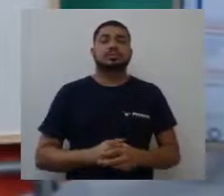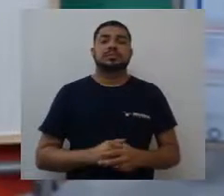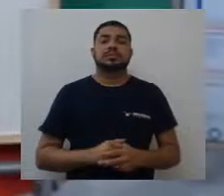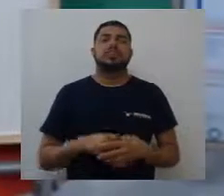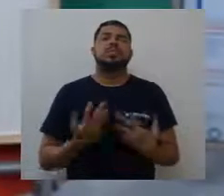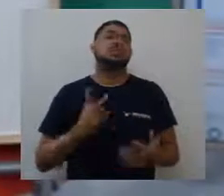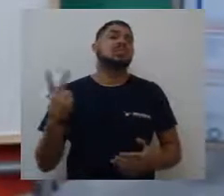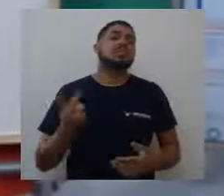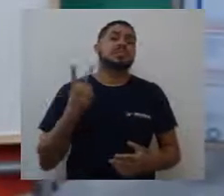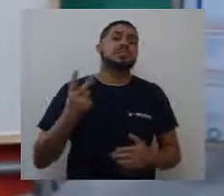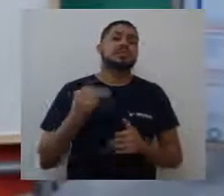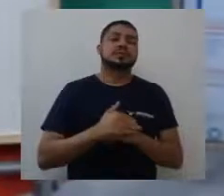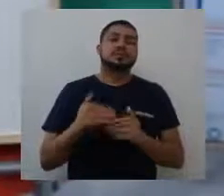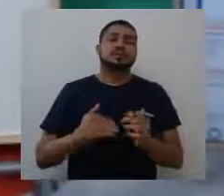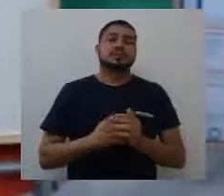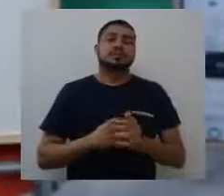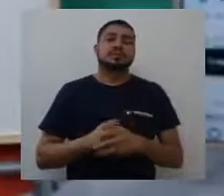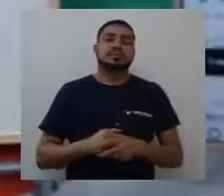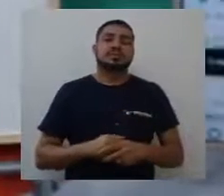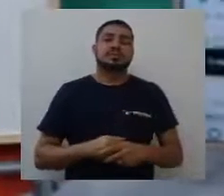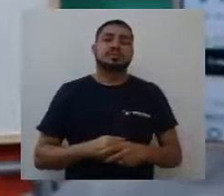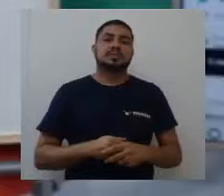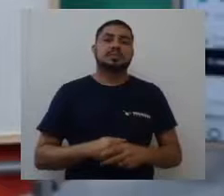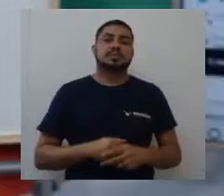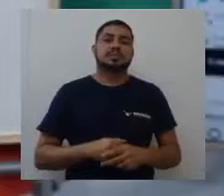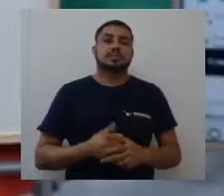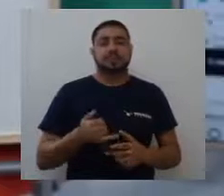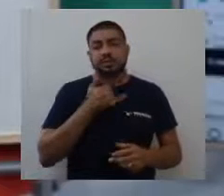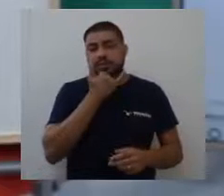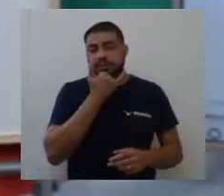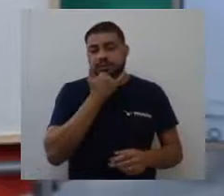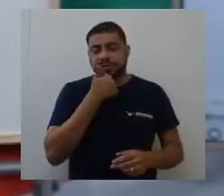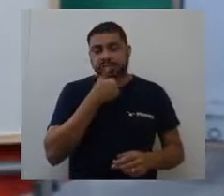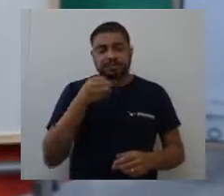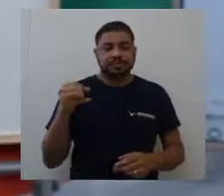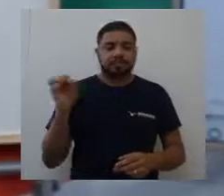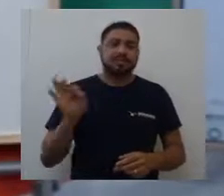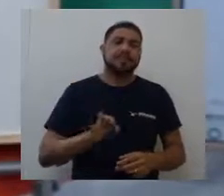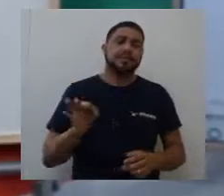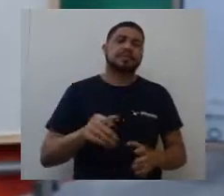Qual o valor total desse veículo? Opa, 100%, desculpa aqui.